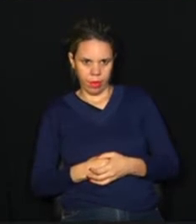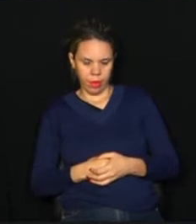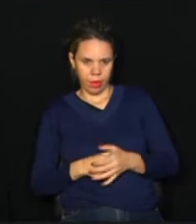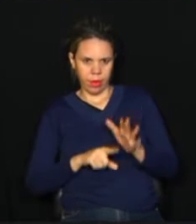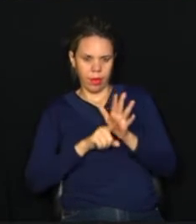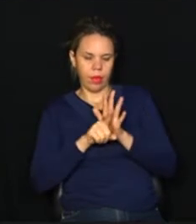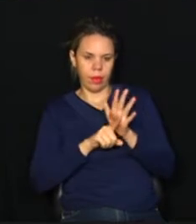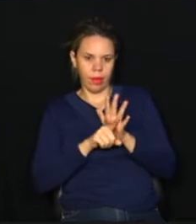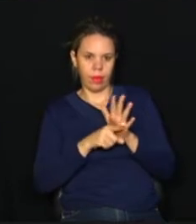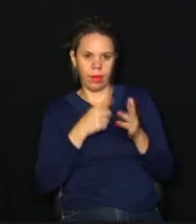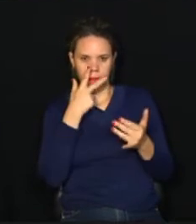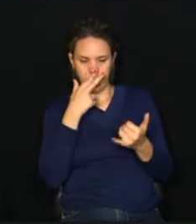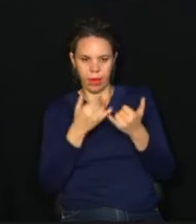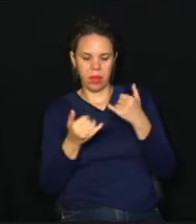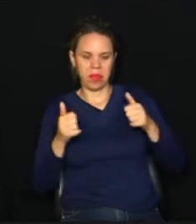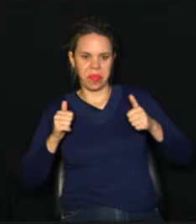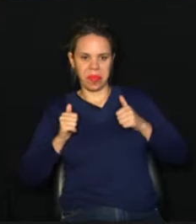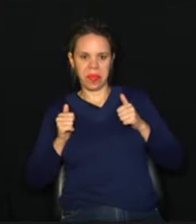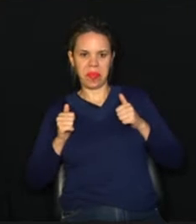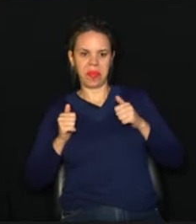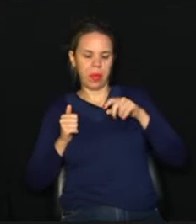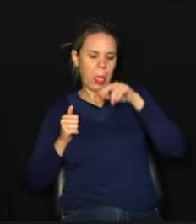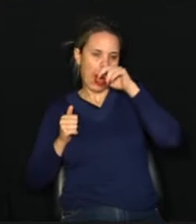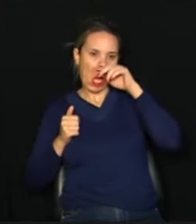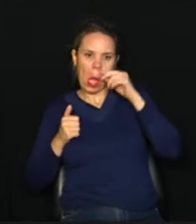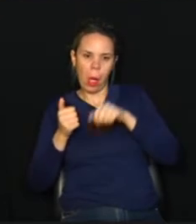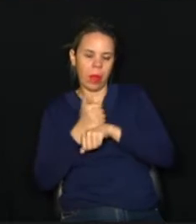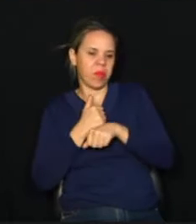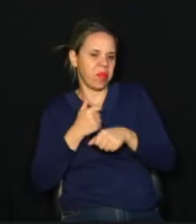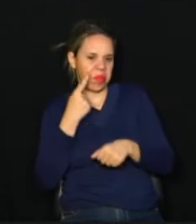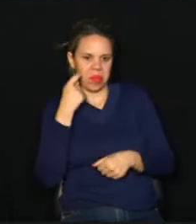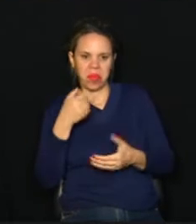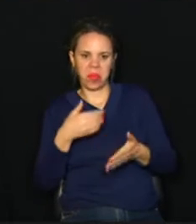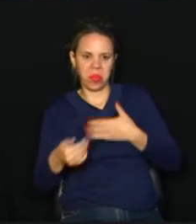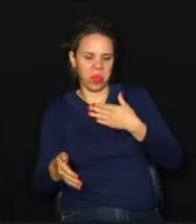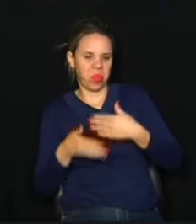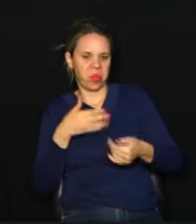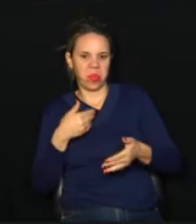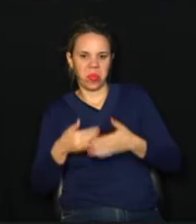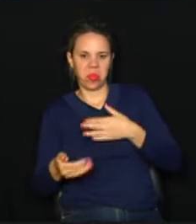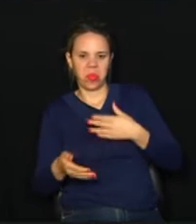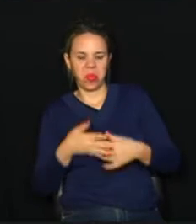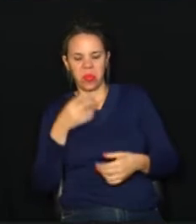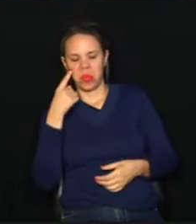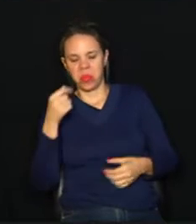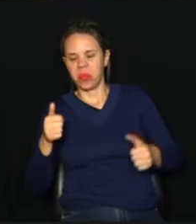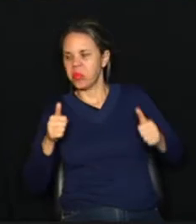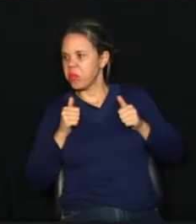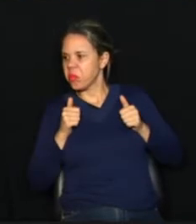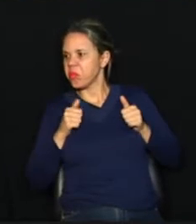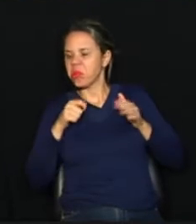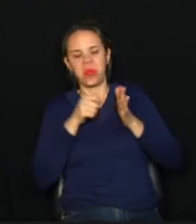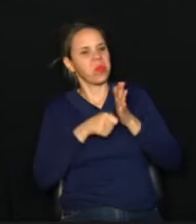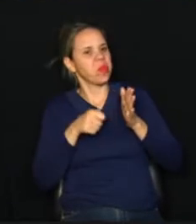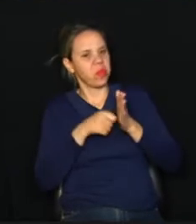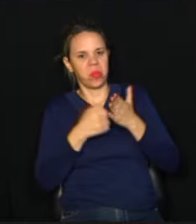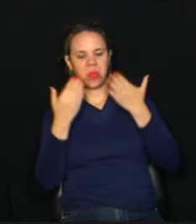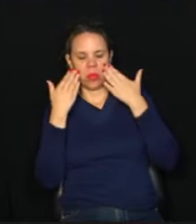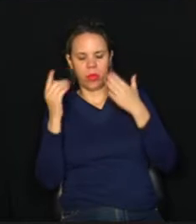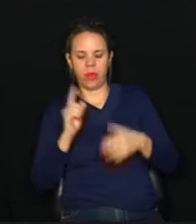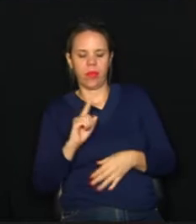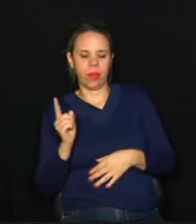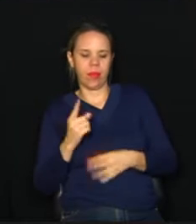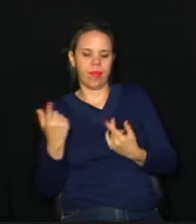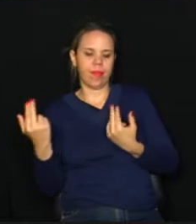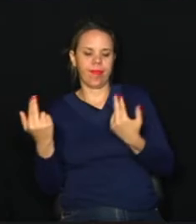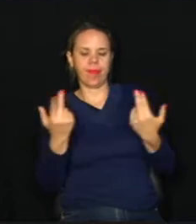Pesquisadores parecem que estão acomodados, não estão interessados em se expor, como